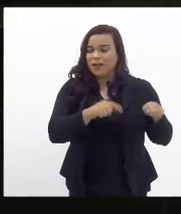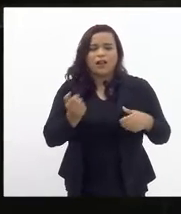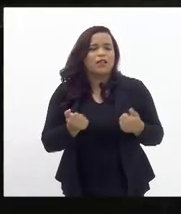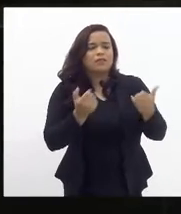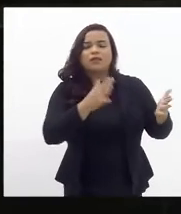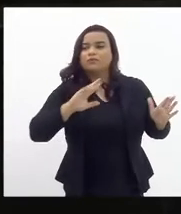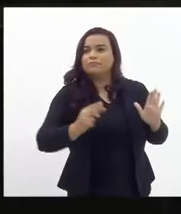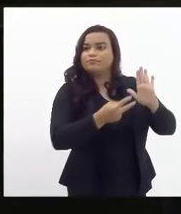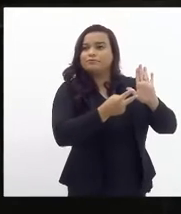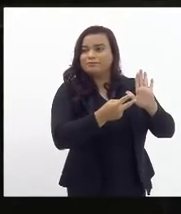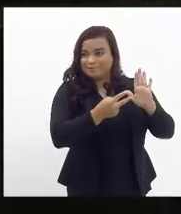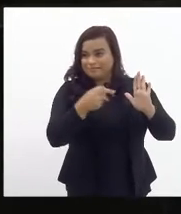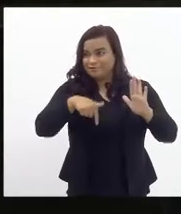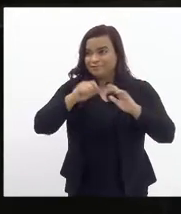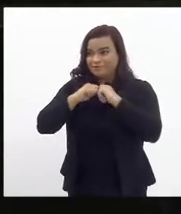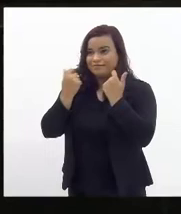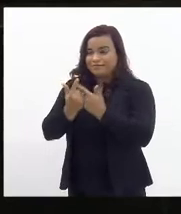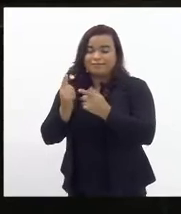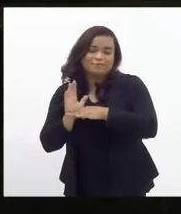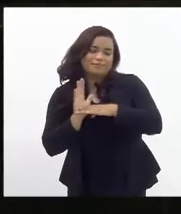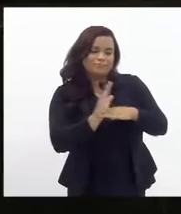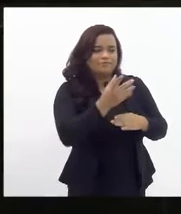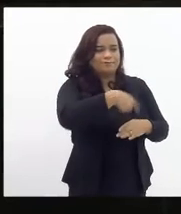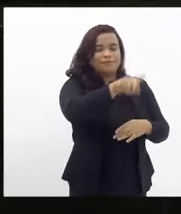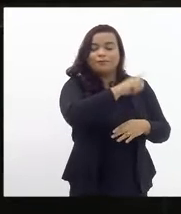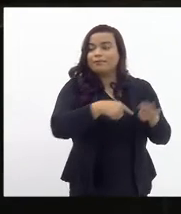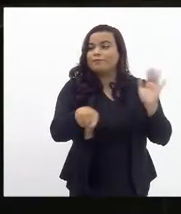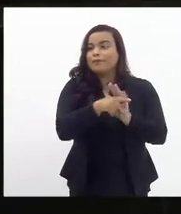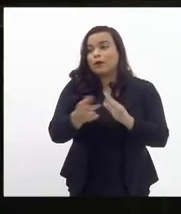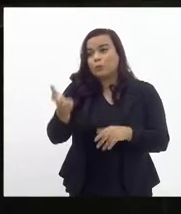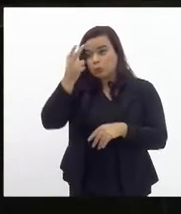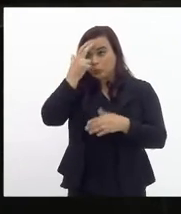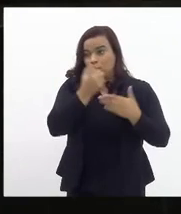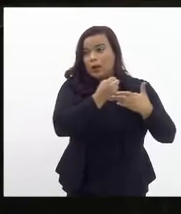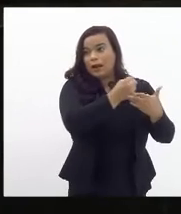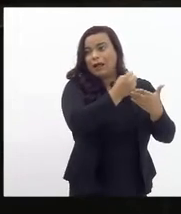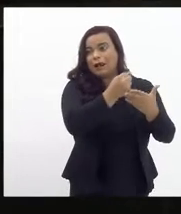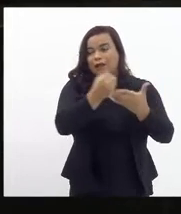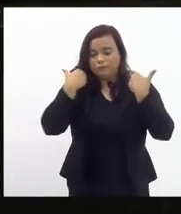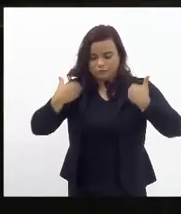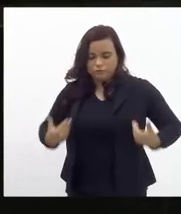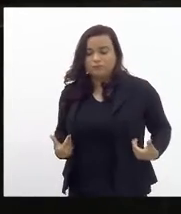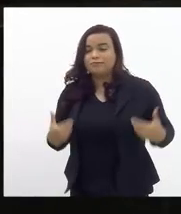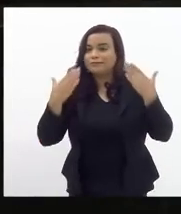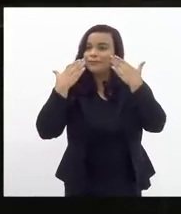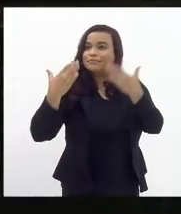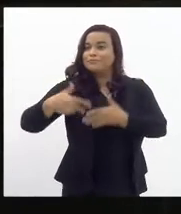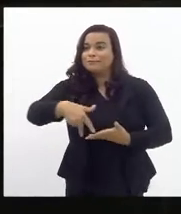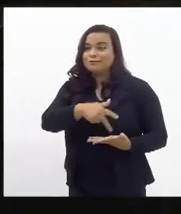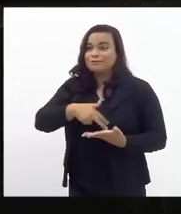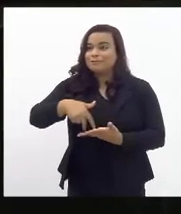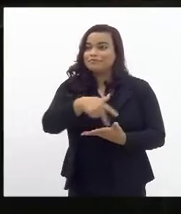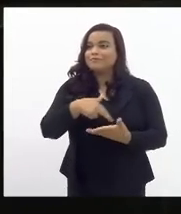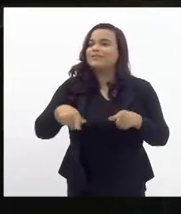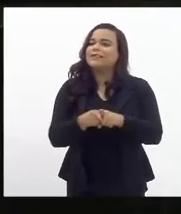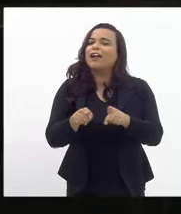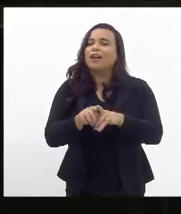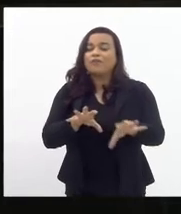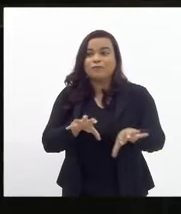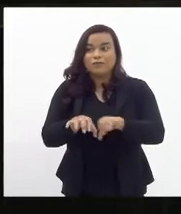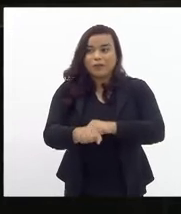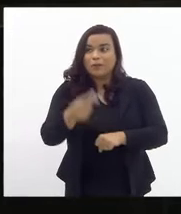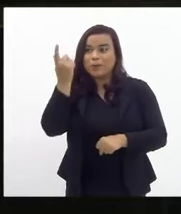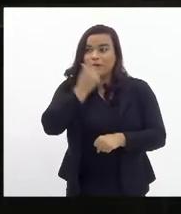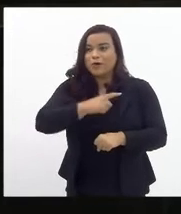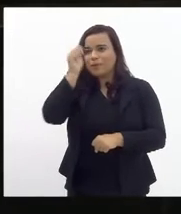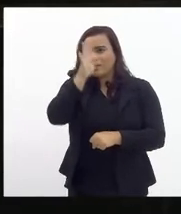são, por si só, griôs da nossa cultura, que eles levam no seu corpo, na sua dança, na sua formação, um pouco da